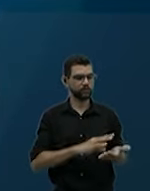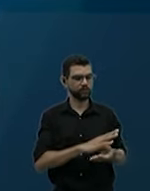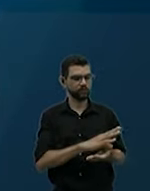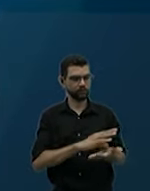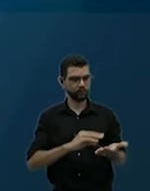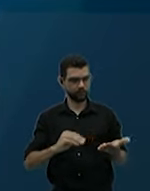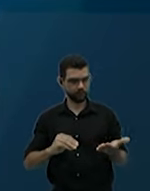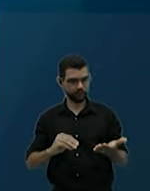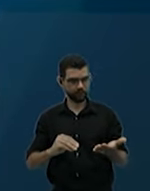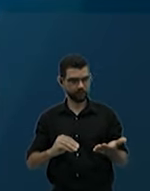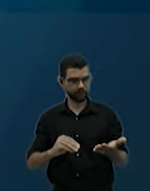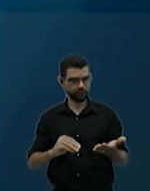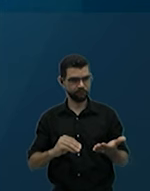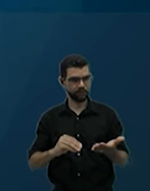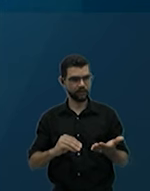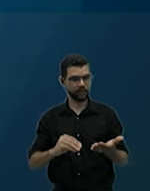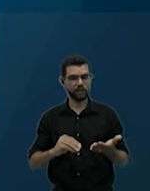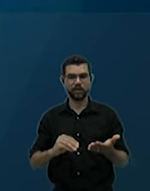isto.